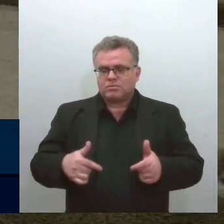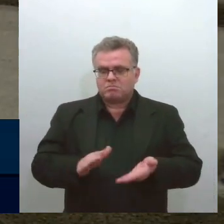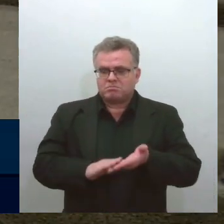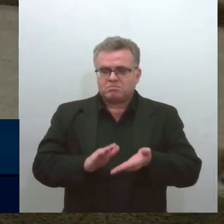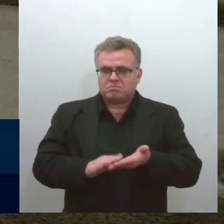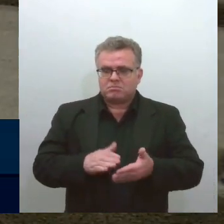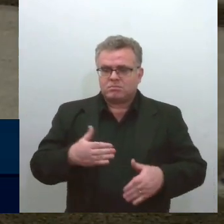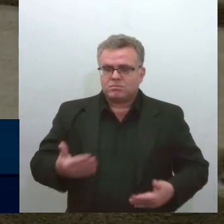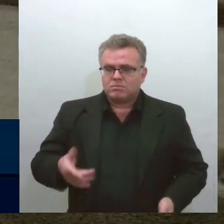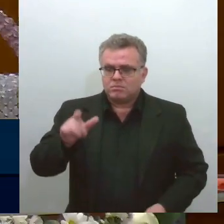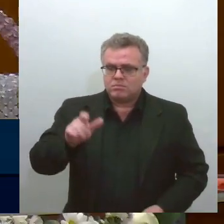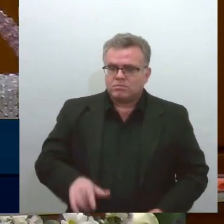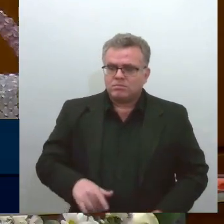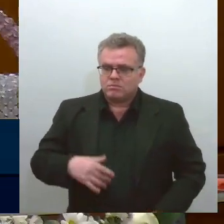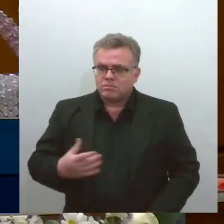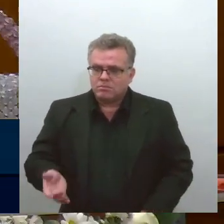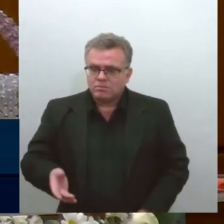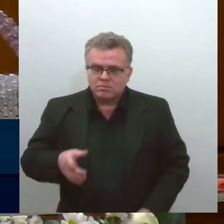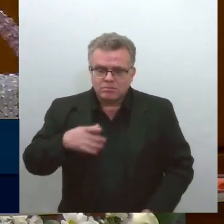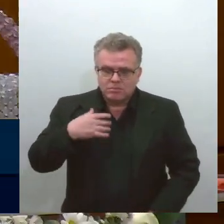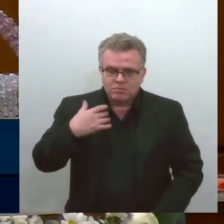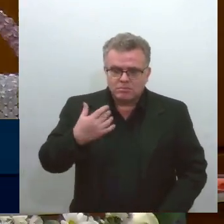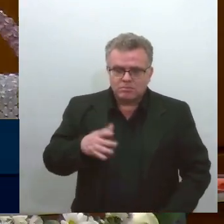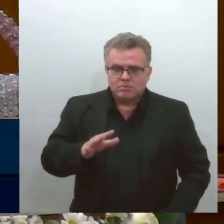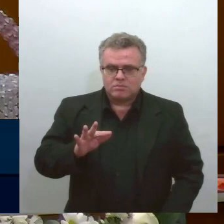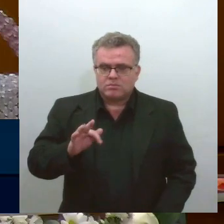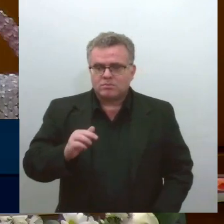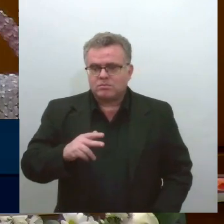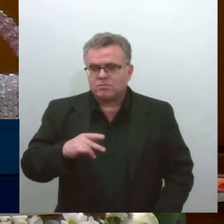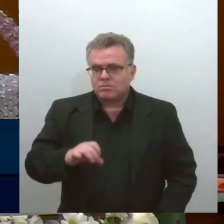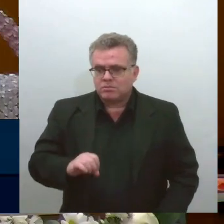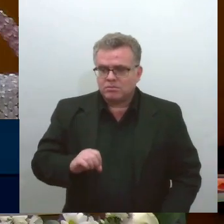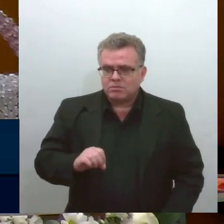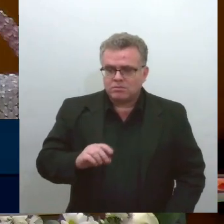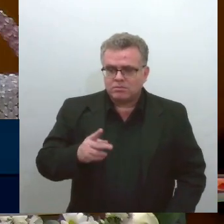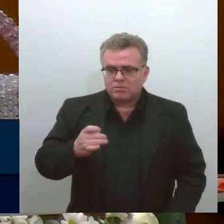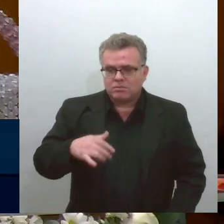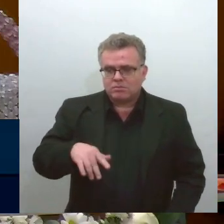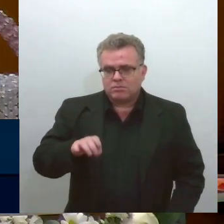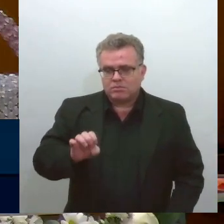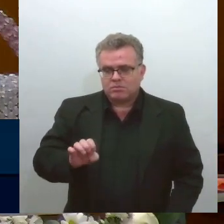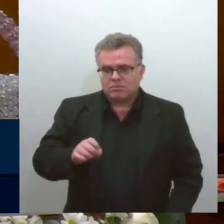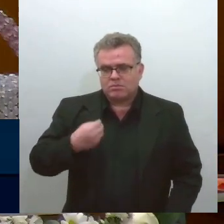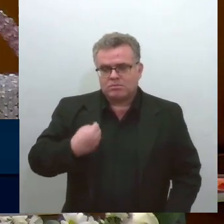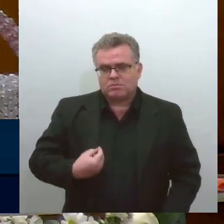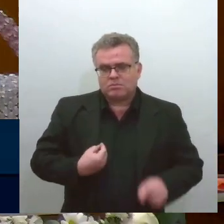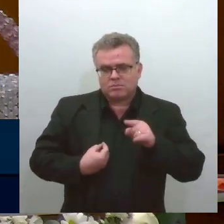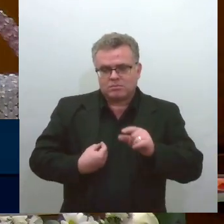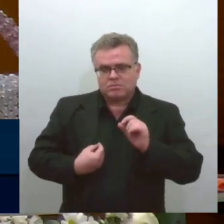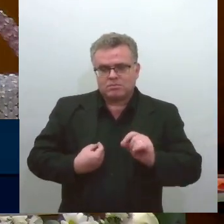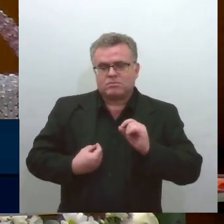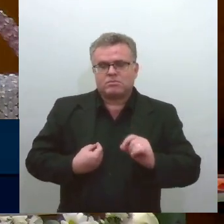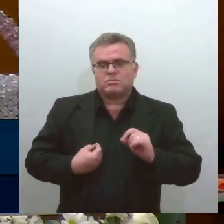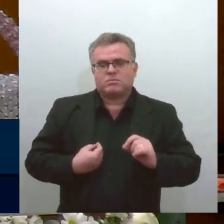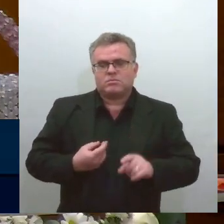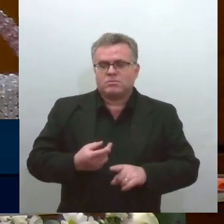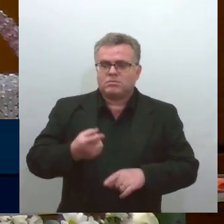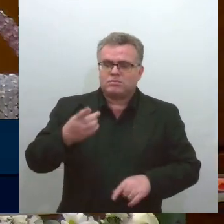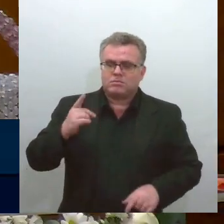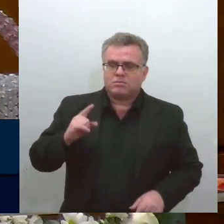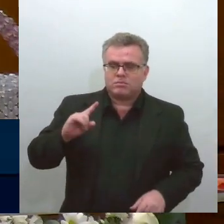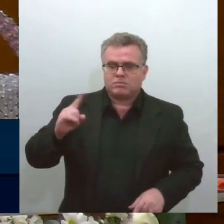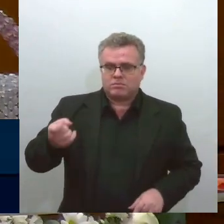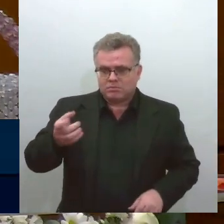Fábio Henrique Santana, que estava tá aqui ainda, que já foi ex-prefeito, né, de Socorro, e que eu já tive a